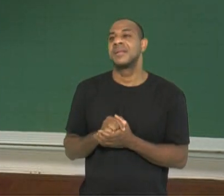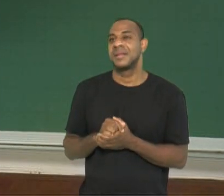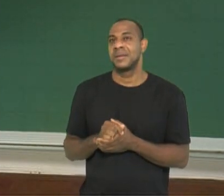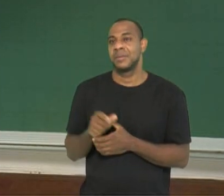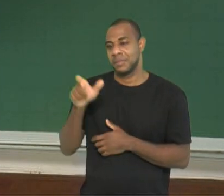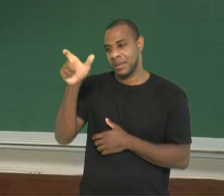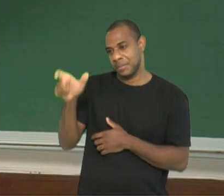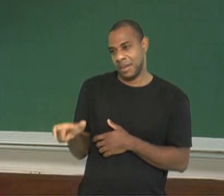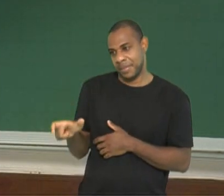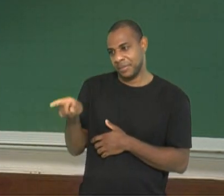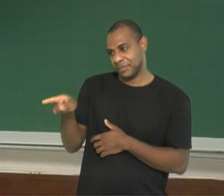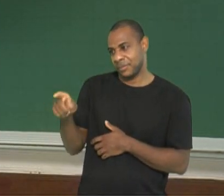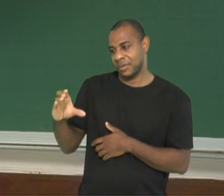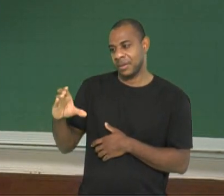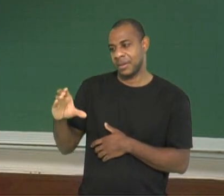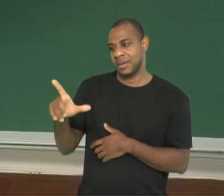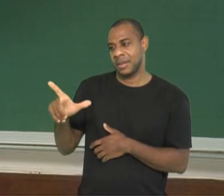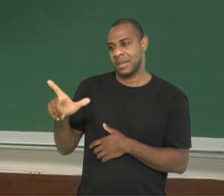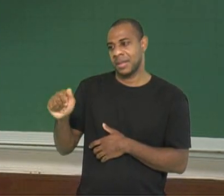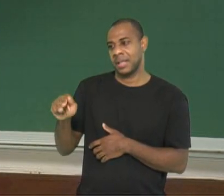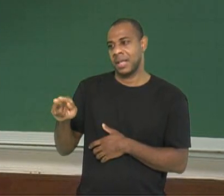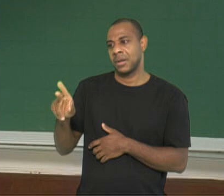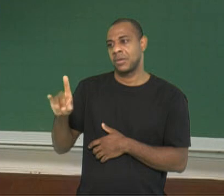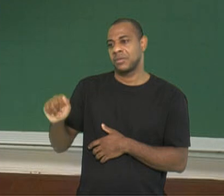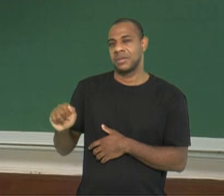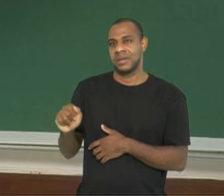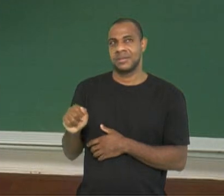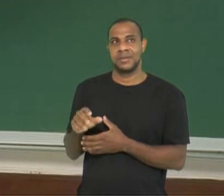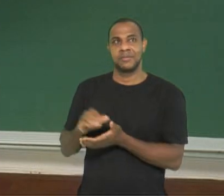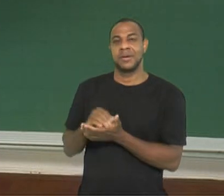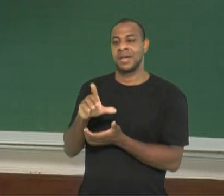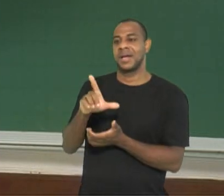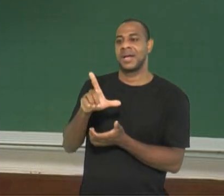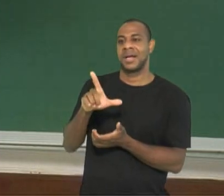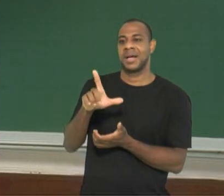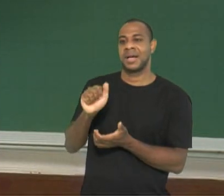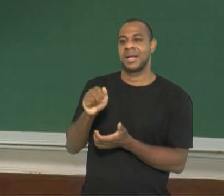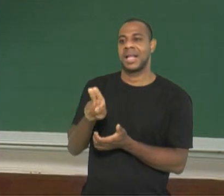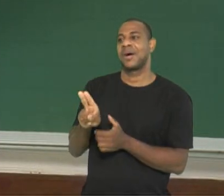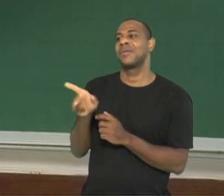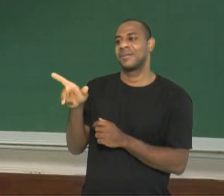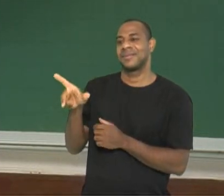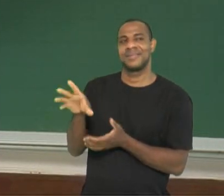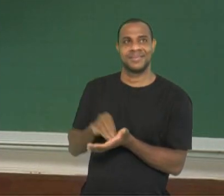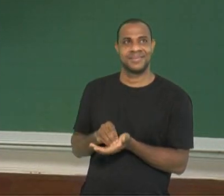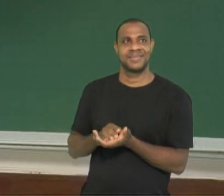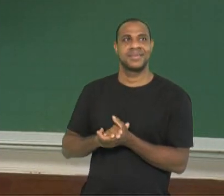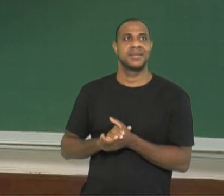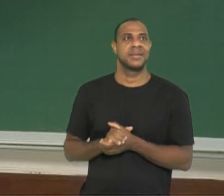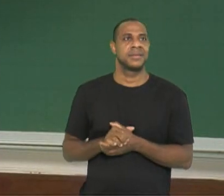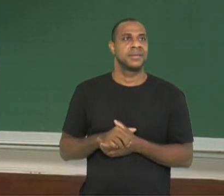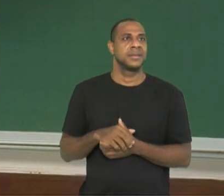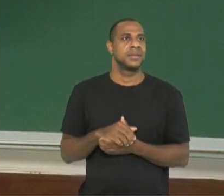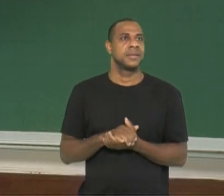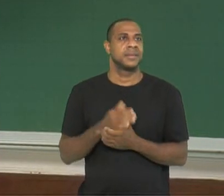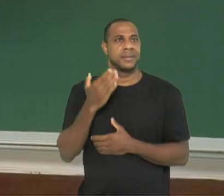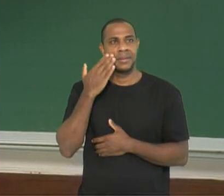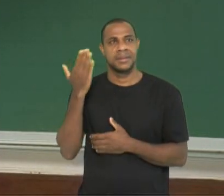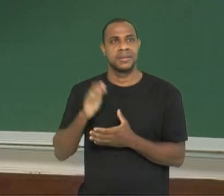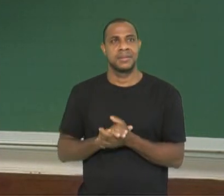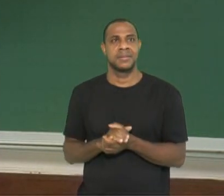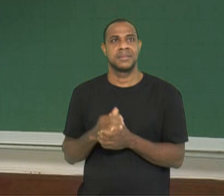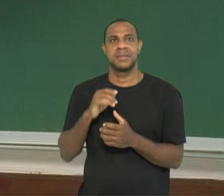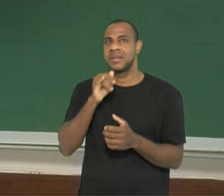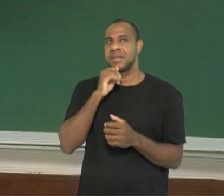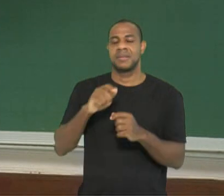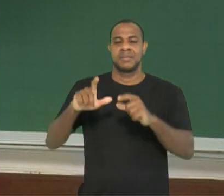colocando um apelido. O que é esse apelido? Uma abreviação. Estou falando metade do nome dela. Digamos assim, tem uma imagem. A imagem é um triângulo. Digamos, eu tiro a metade do